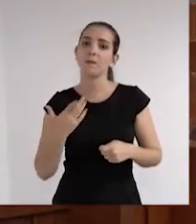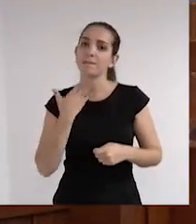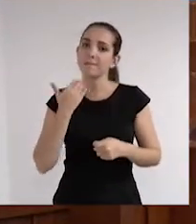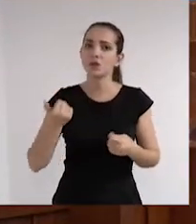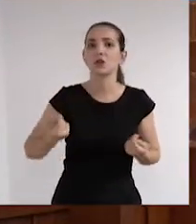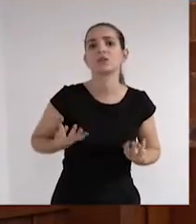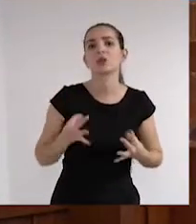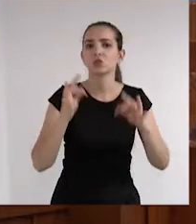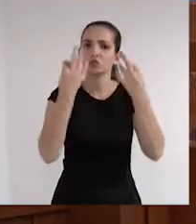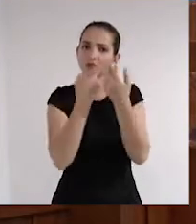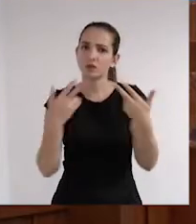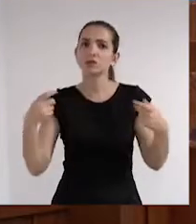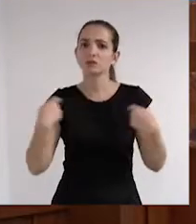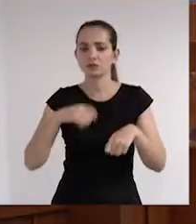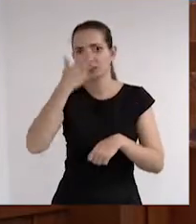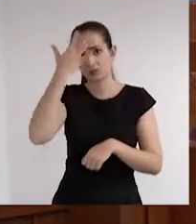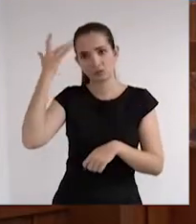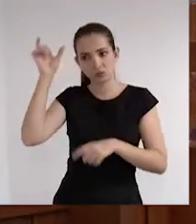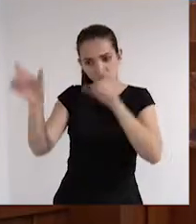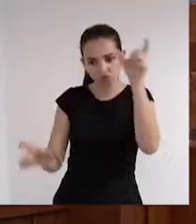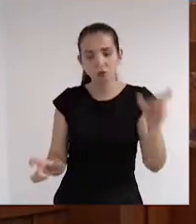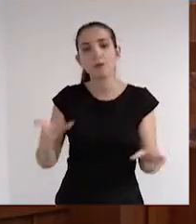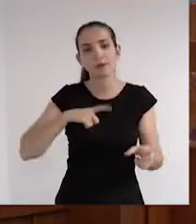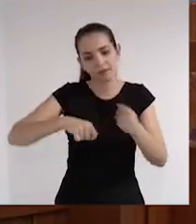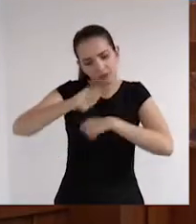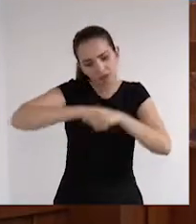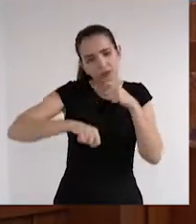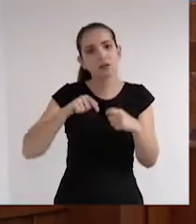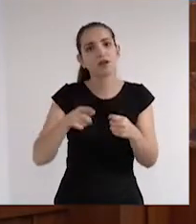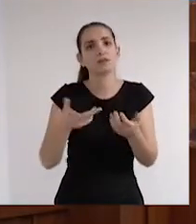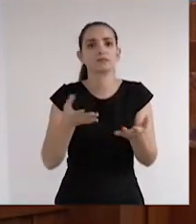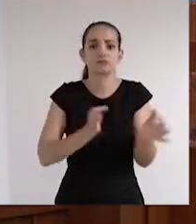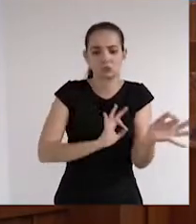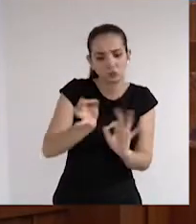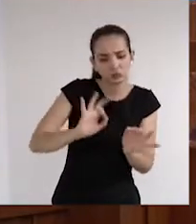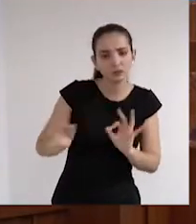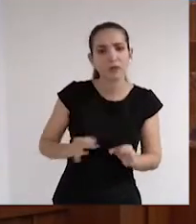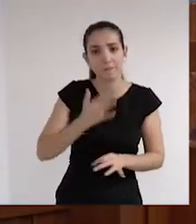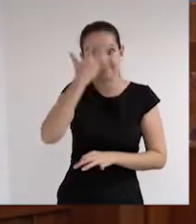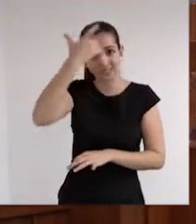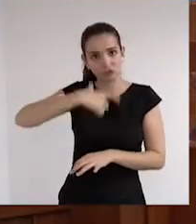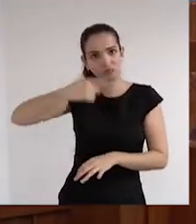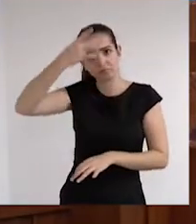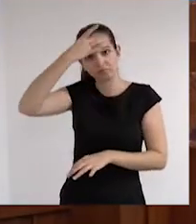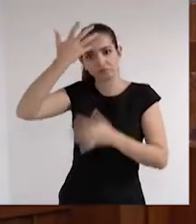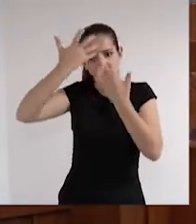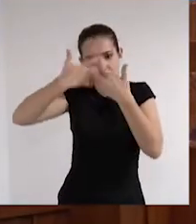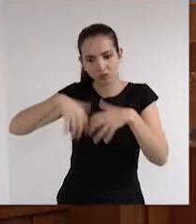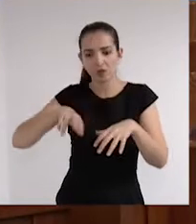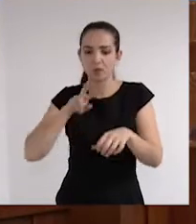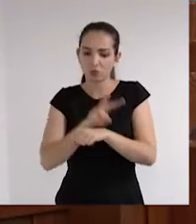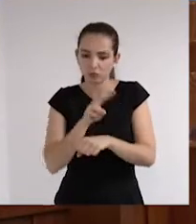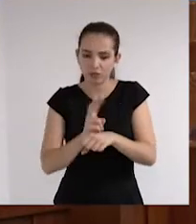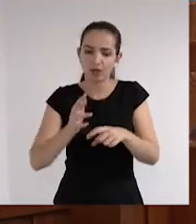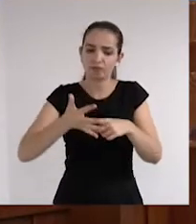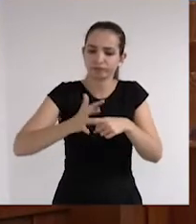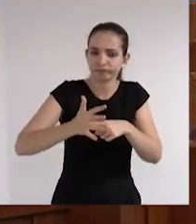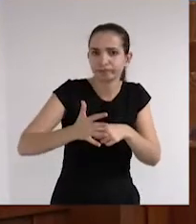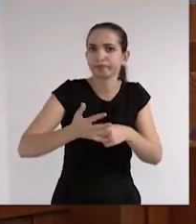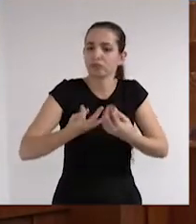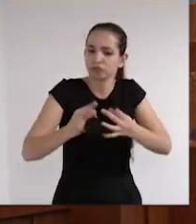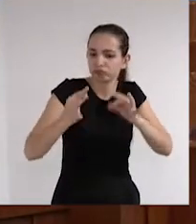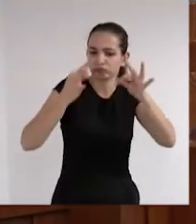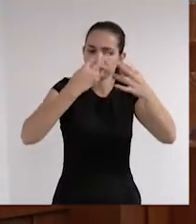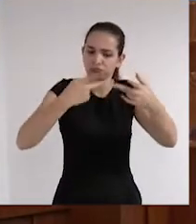tecnologia, mas você precisa de gente para operar esse controle. Você precisa de gente para gerir essa máquina tecnológica a serviço do